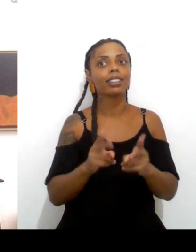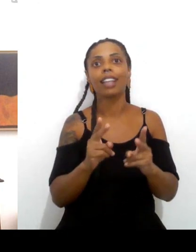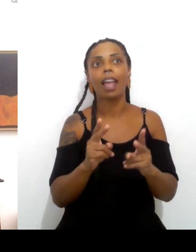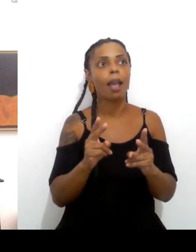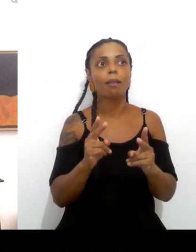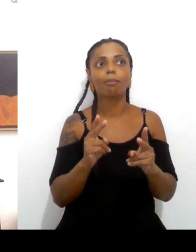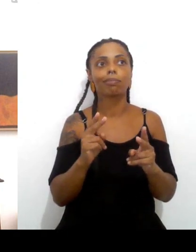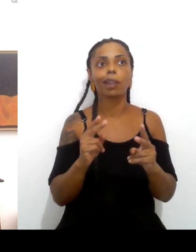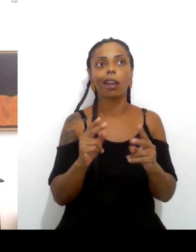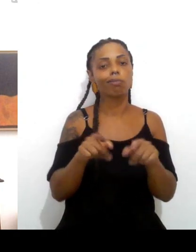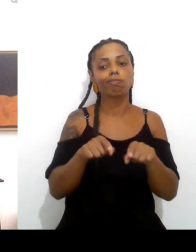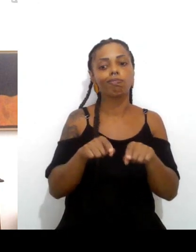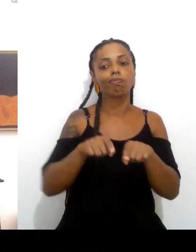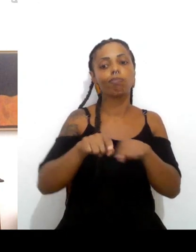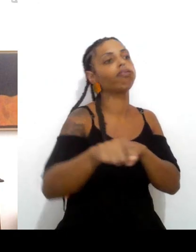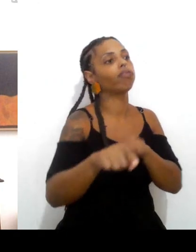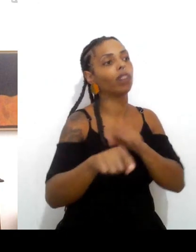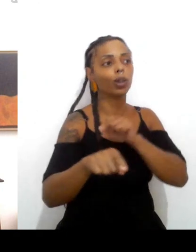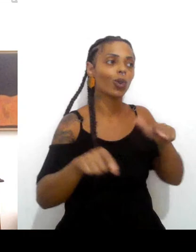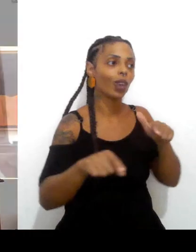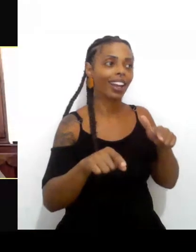adiante dessas pessoas